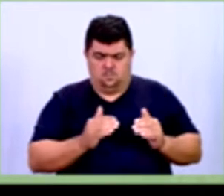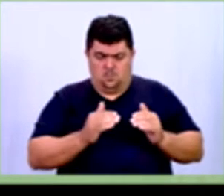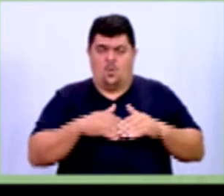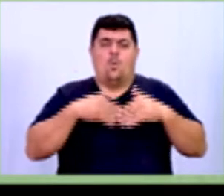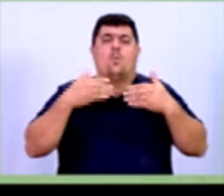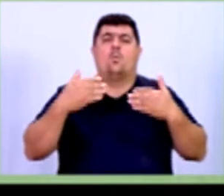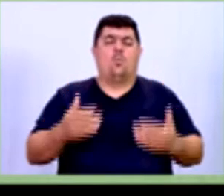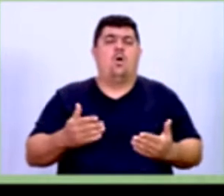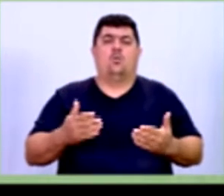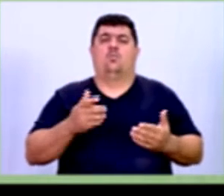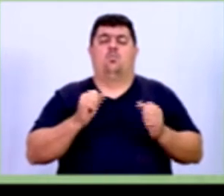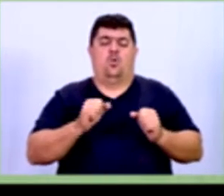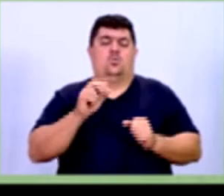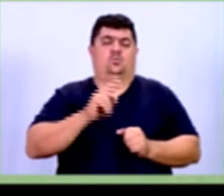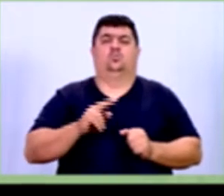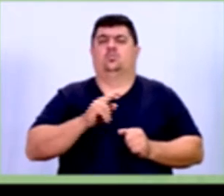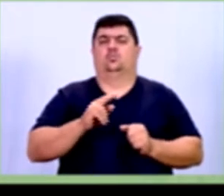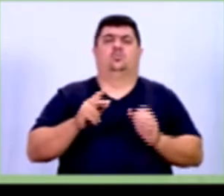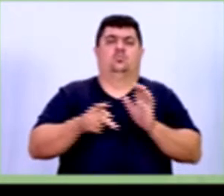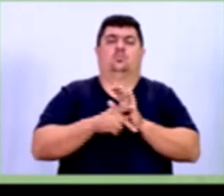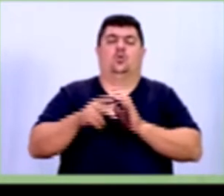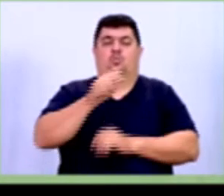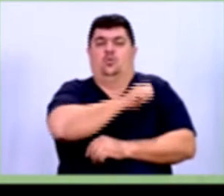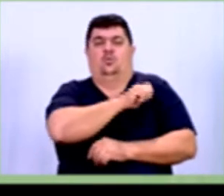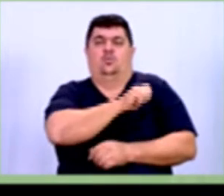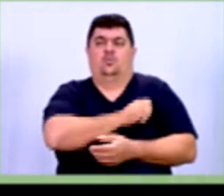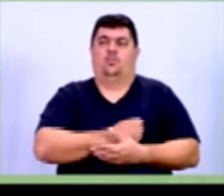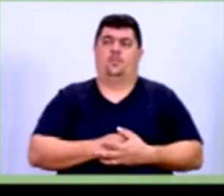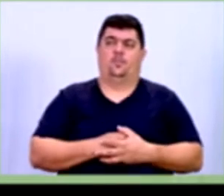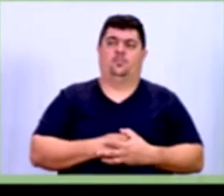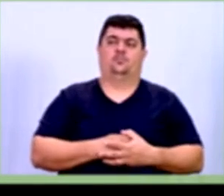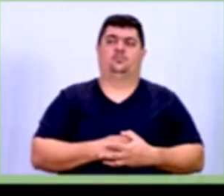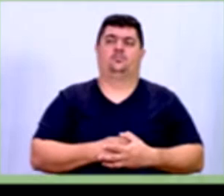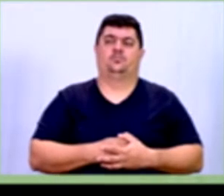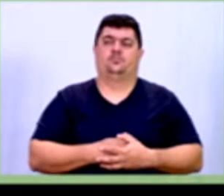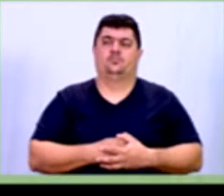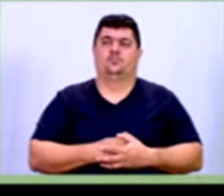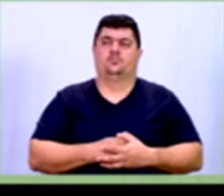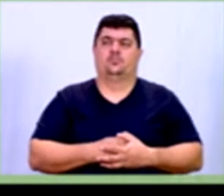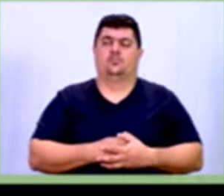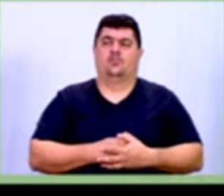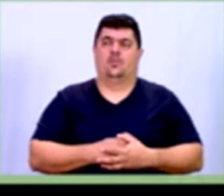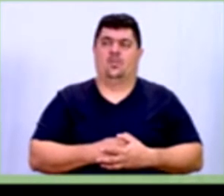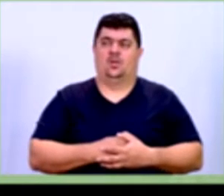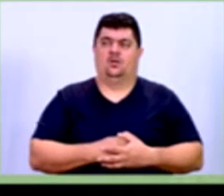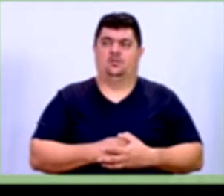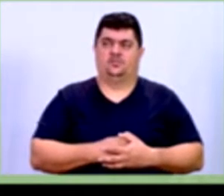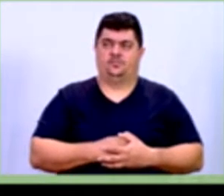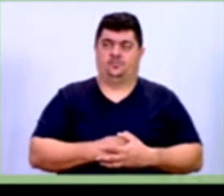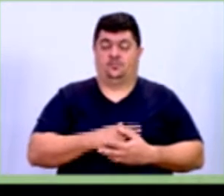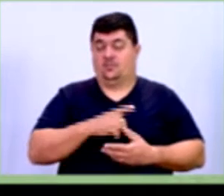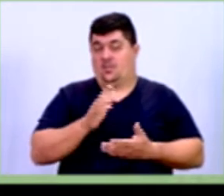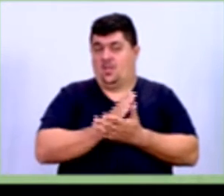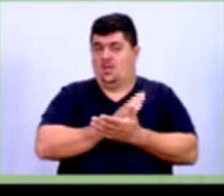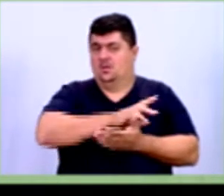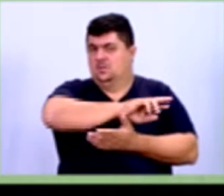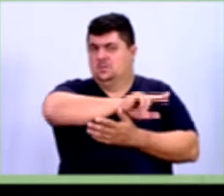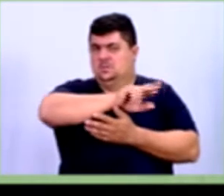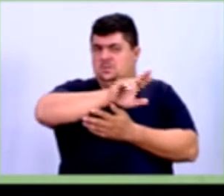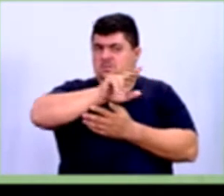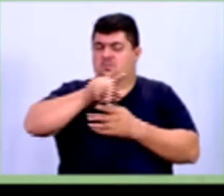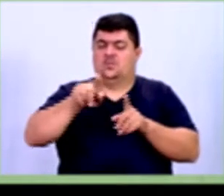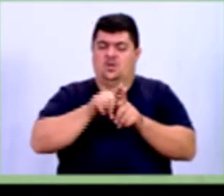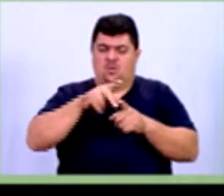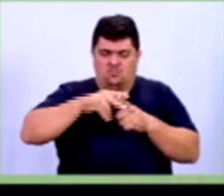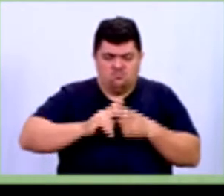materiais pode ser utilizado com seus alunos. Assim, nós temos uma diversidade de materiais e